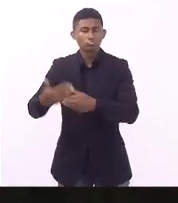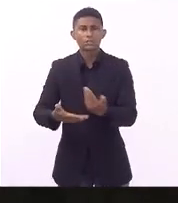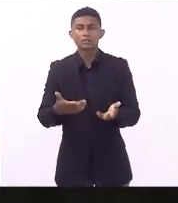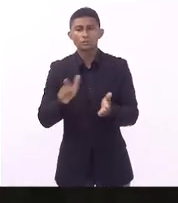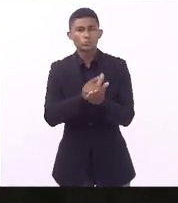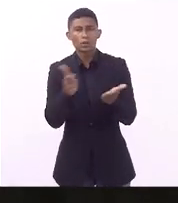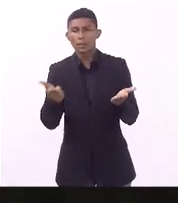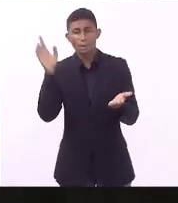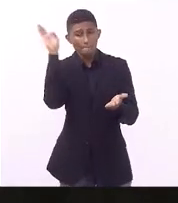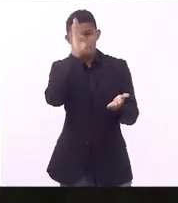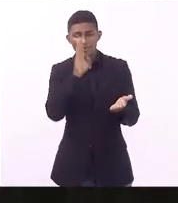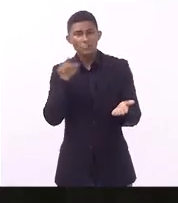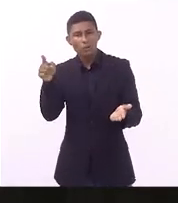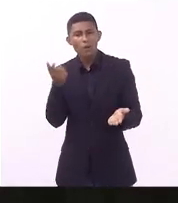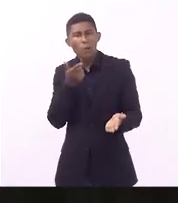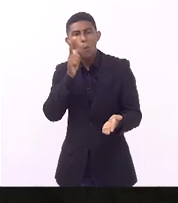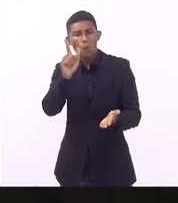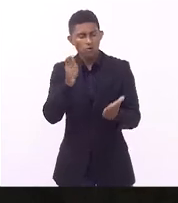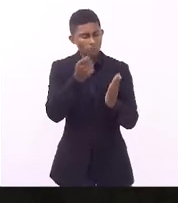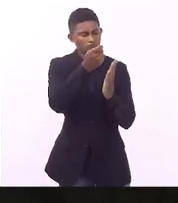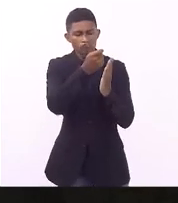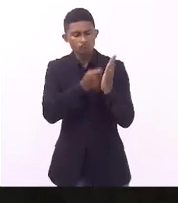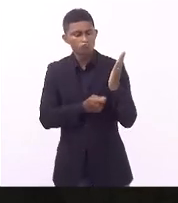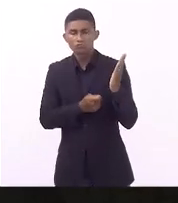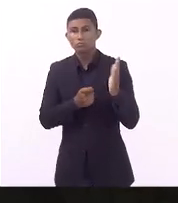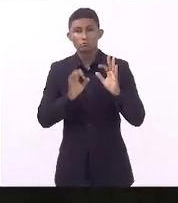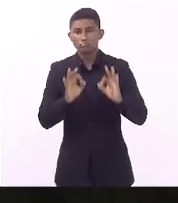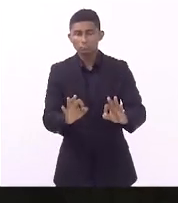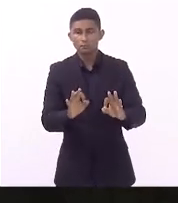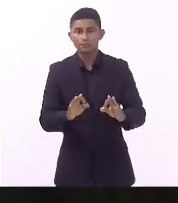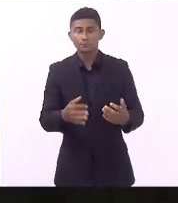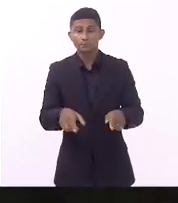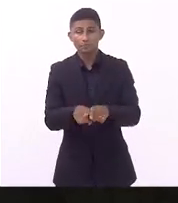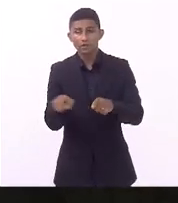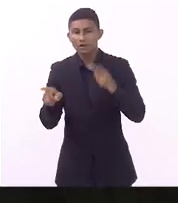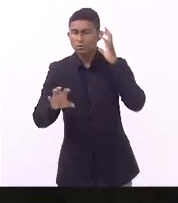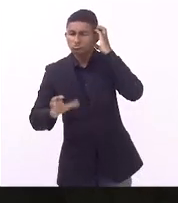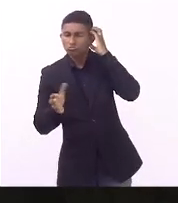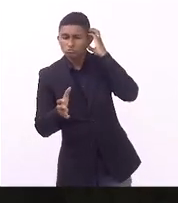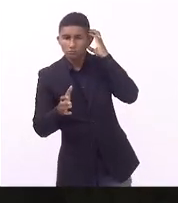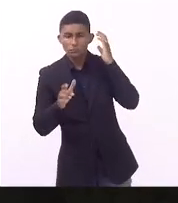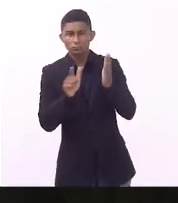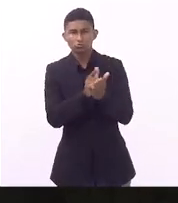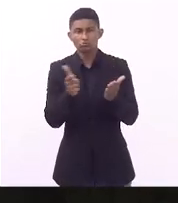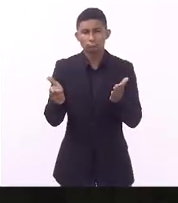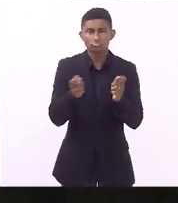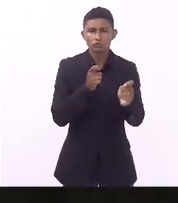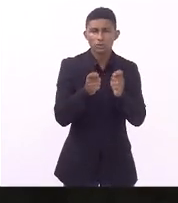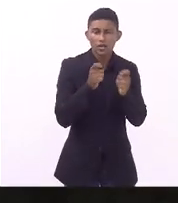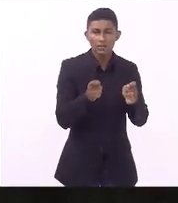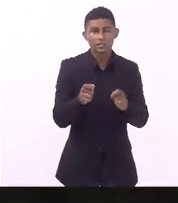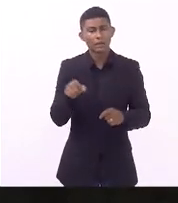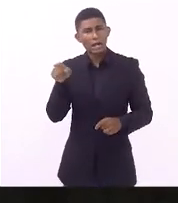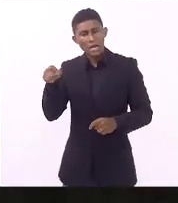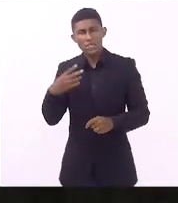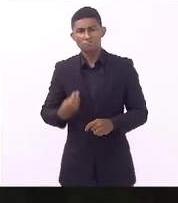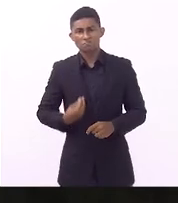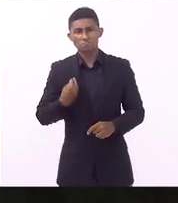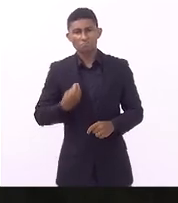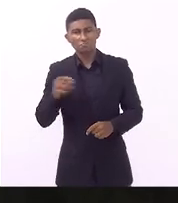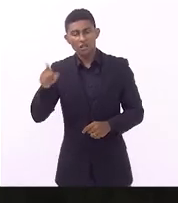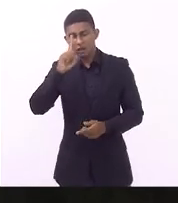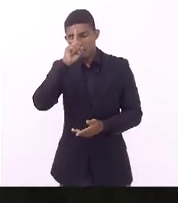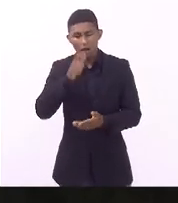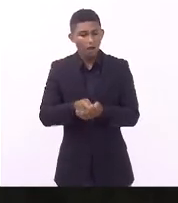Brasil, vejam os senhores. Entre ser radialista e jornalista, que estava com uma brilhante carreira, ela resolveu